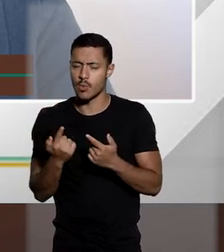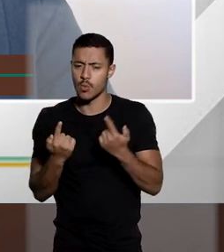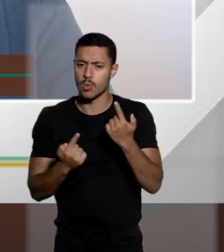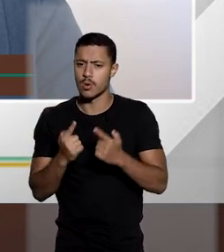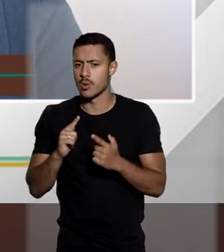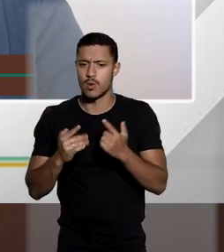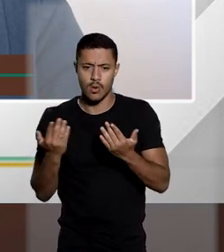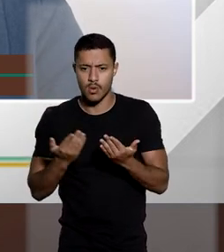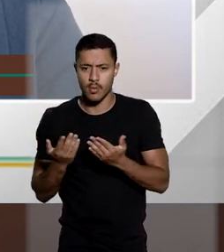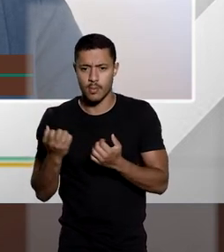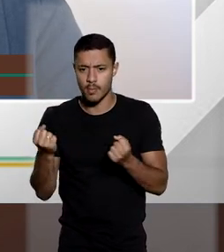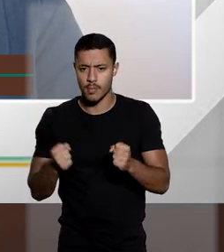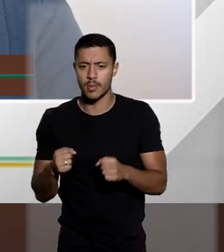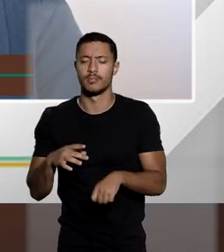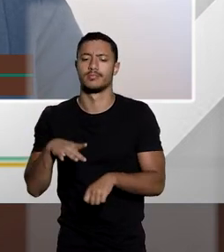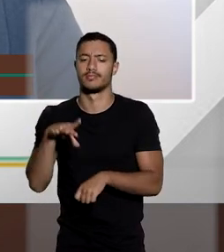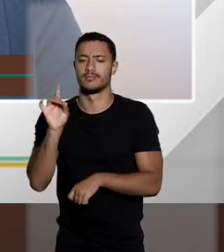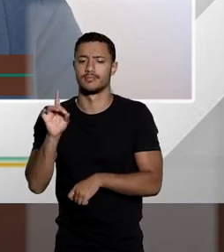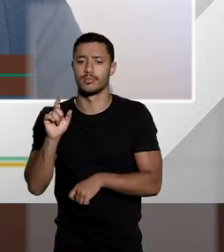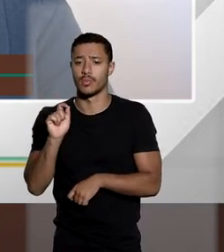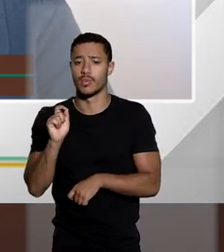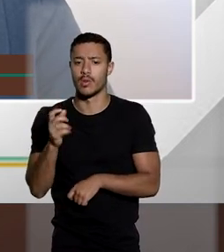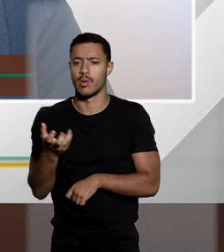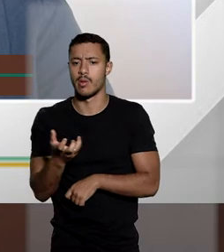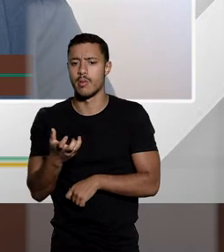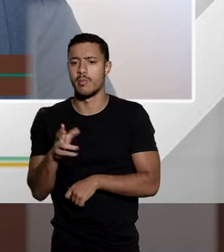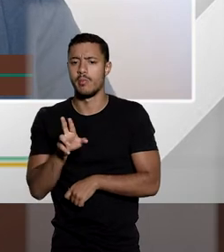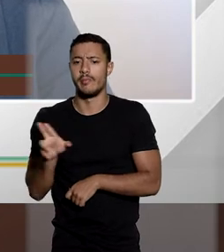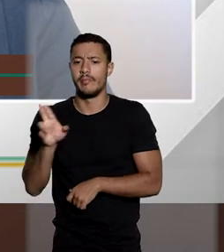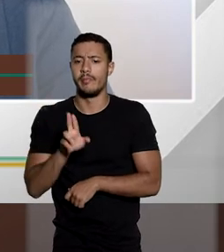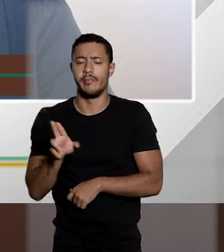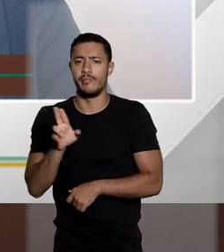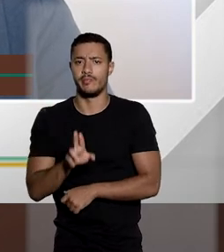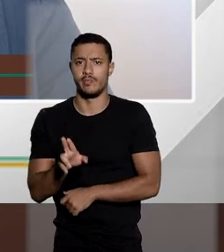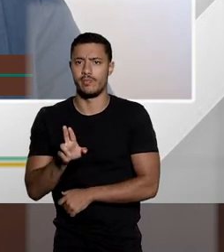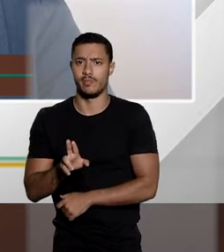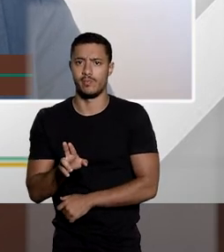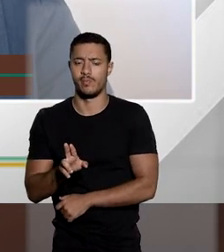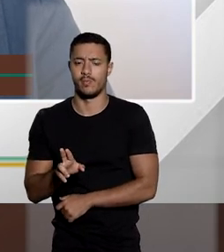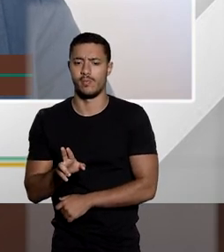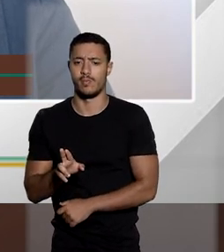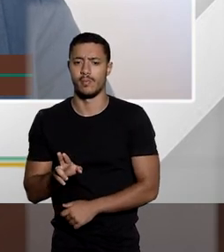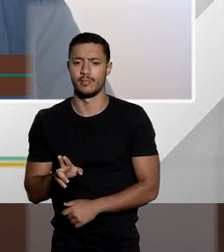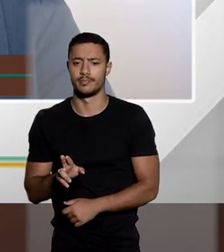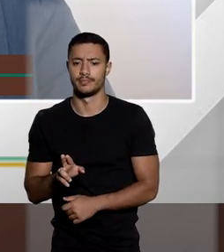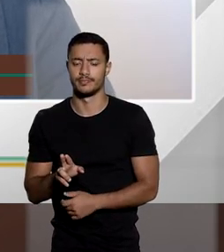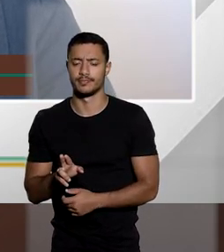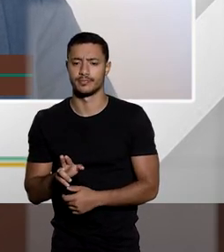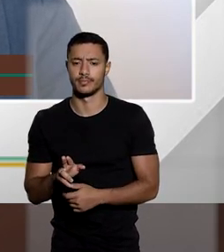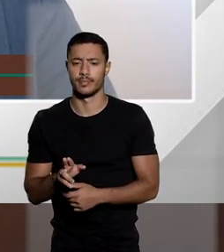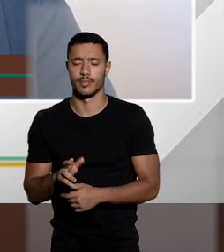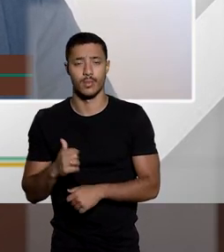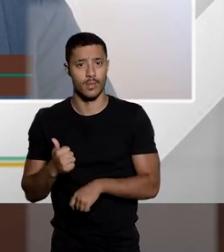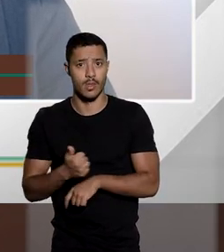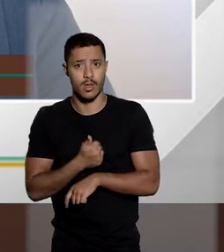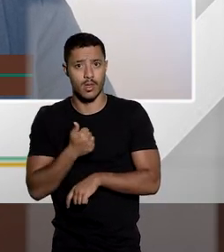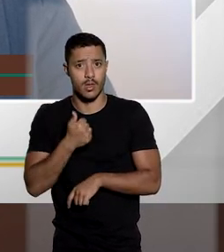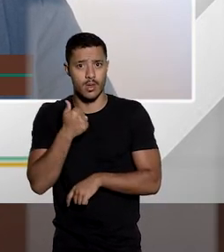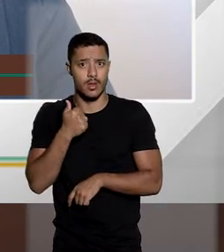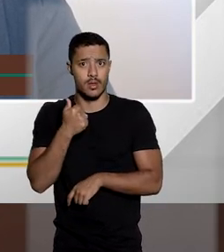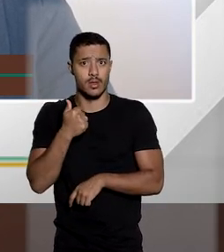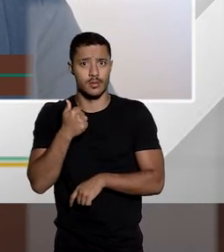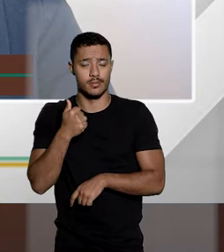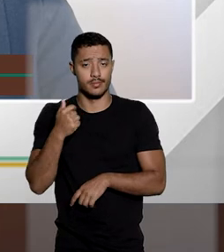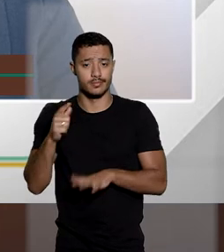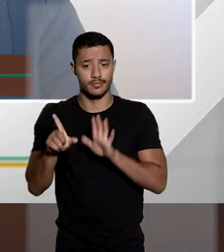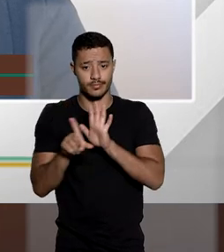nesse momento, ele pode escolher qual que vai ser a lei que ele vai utilizar em função dos benefícios